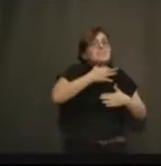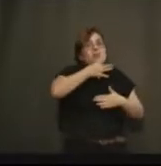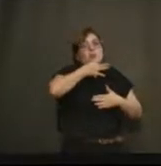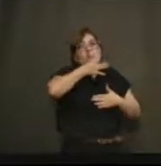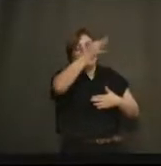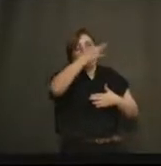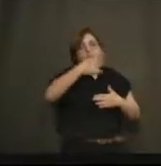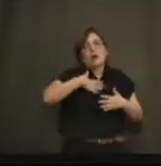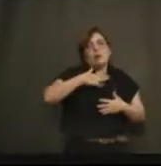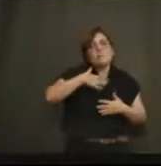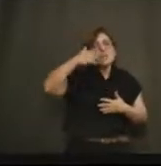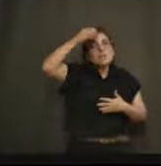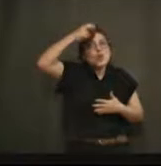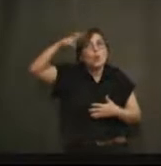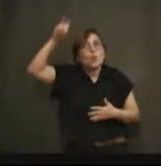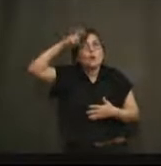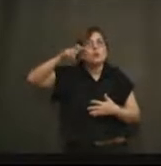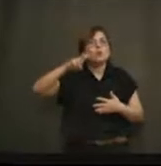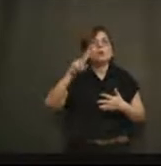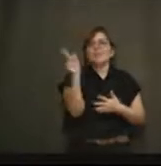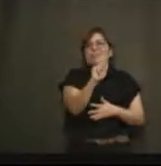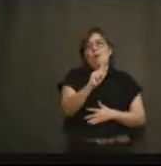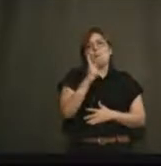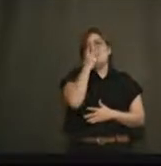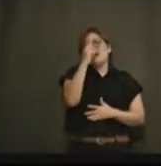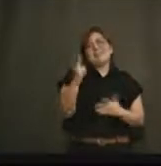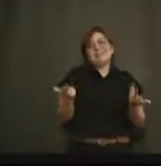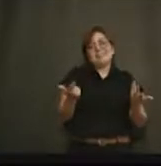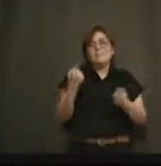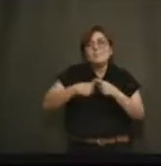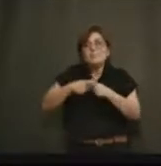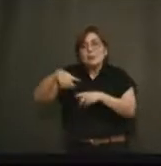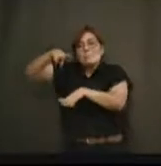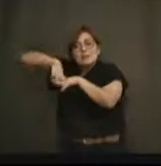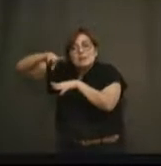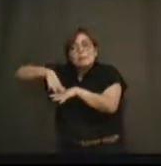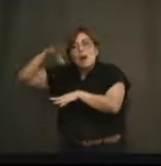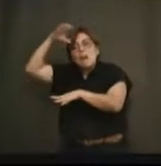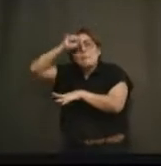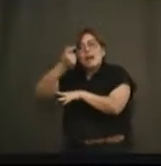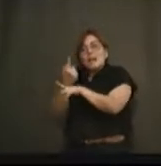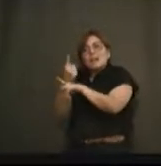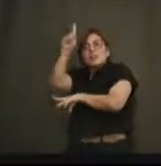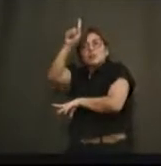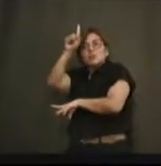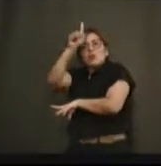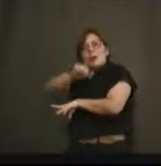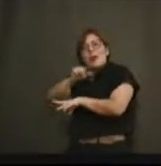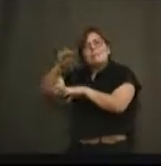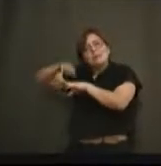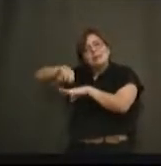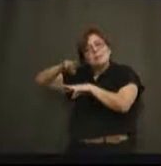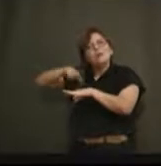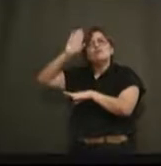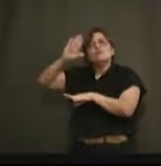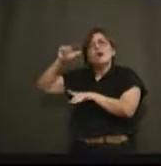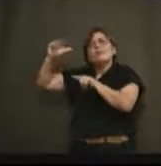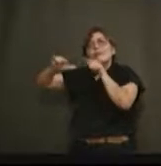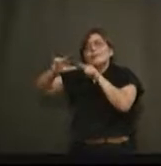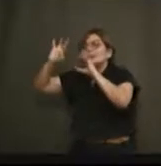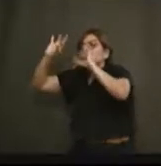parte porque a matemática que a gente aprende na graduação é uma matemática que foi devidamente trabalhada,